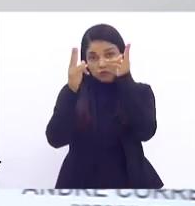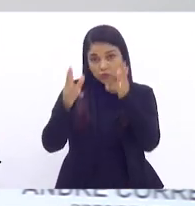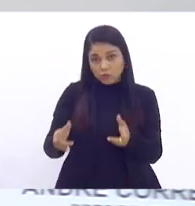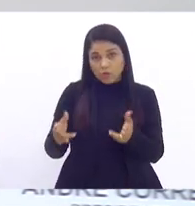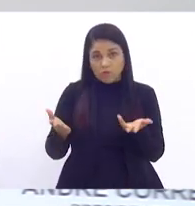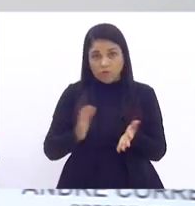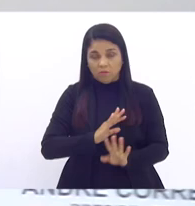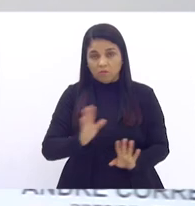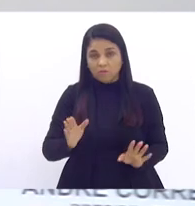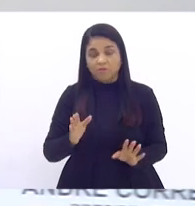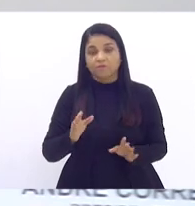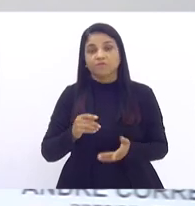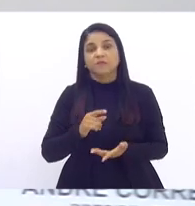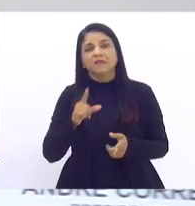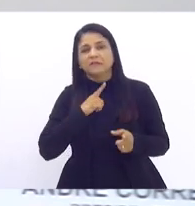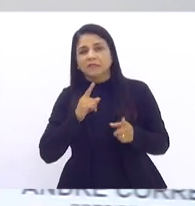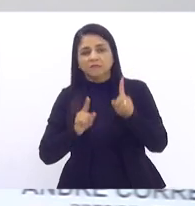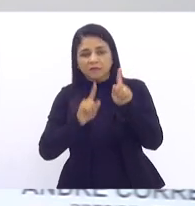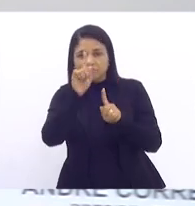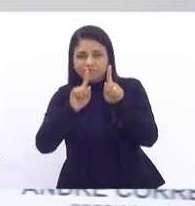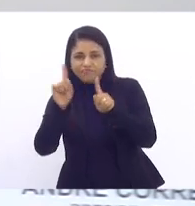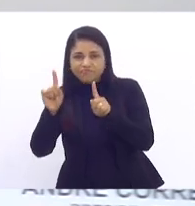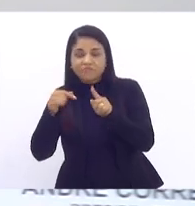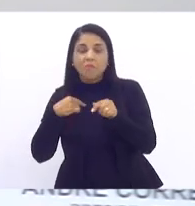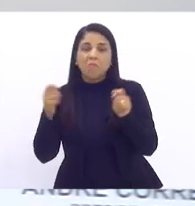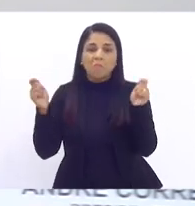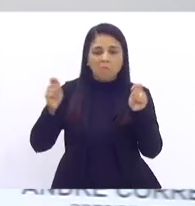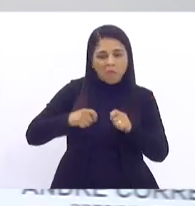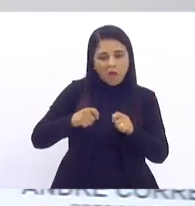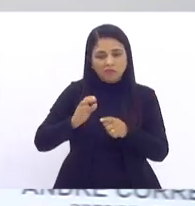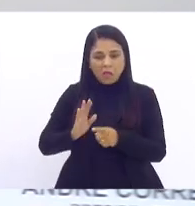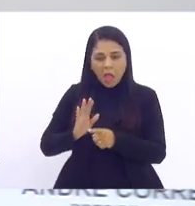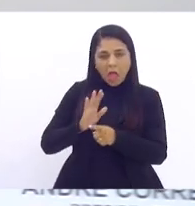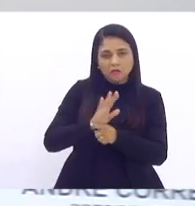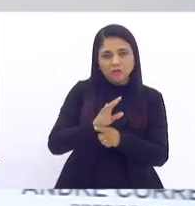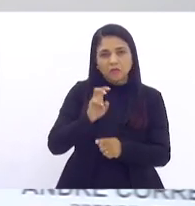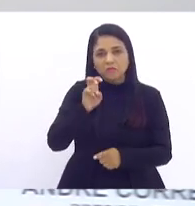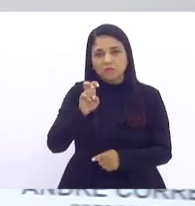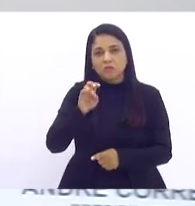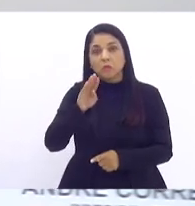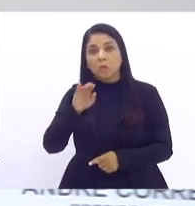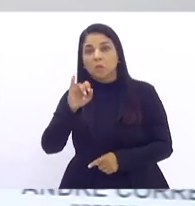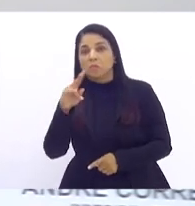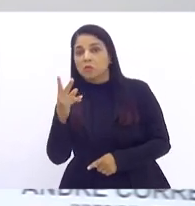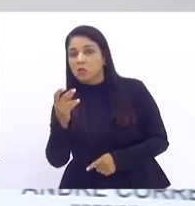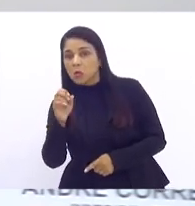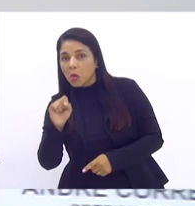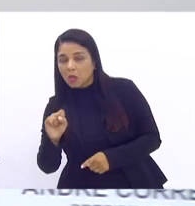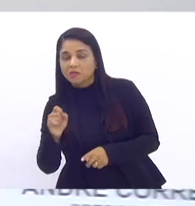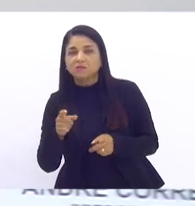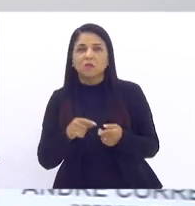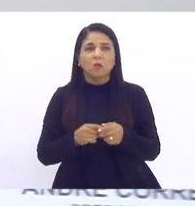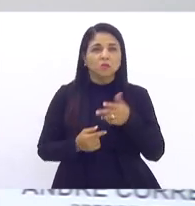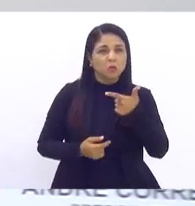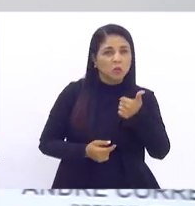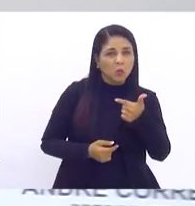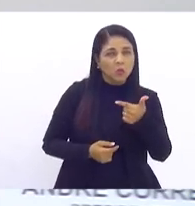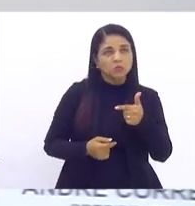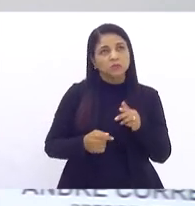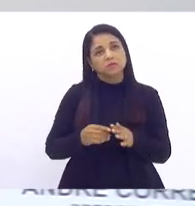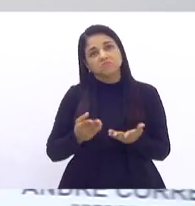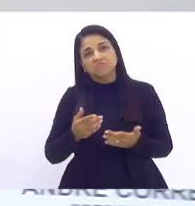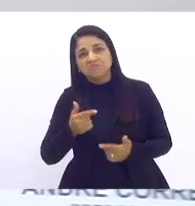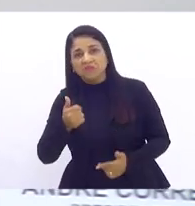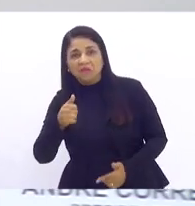várias estimativas né Tem gente que manda que elas podem contribuir com 5 bilhões portanto falando de todos falando de 15